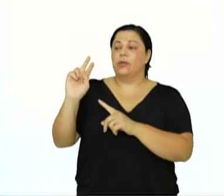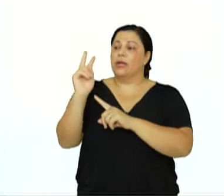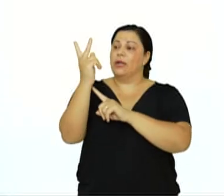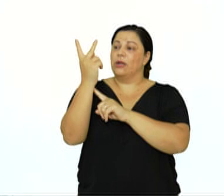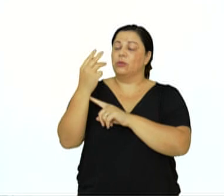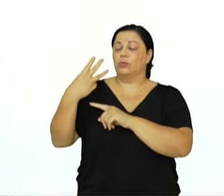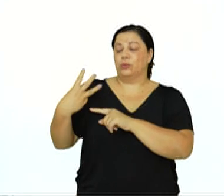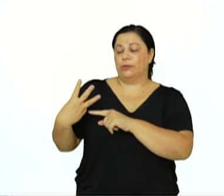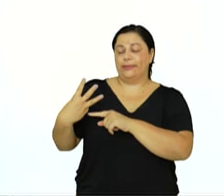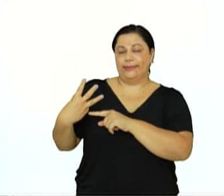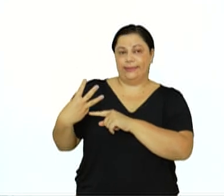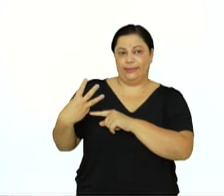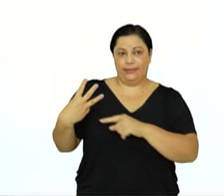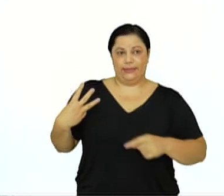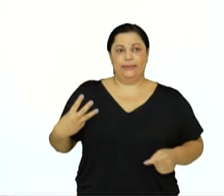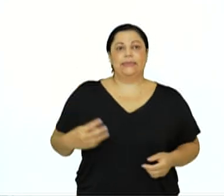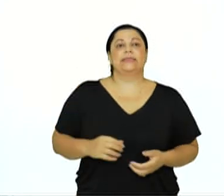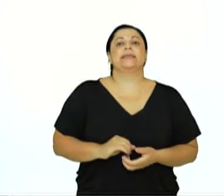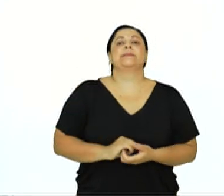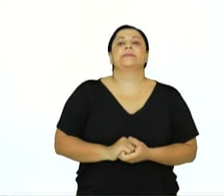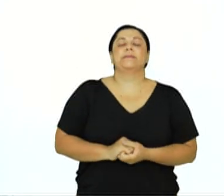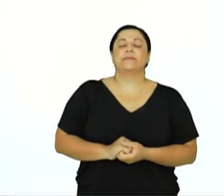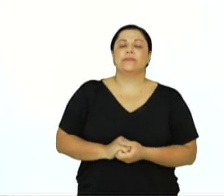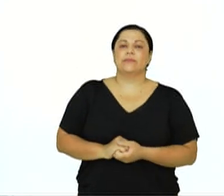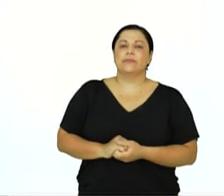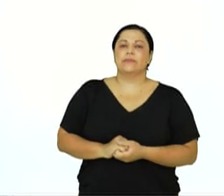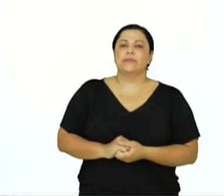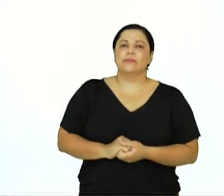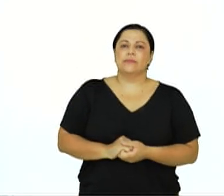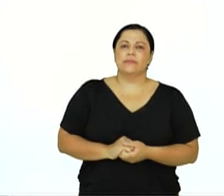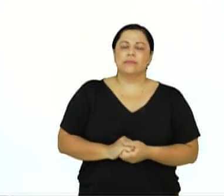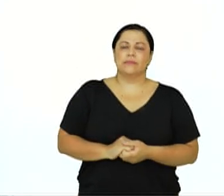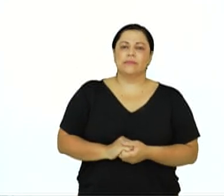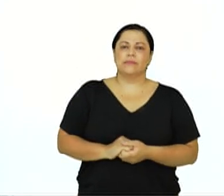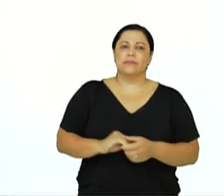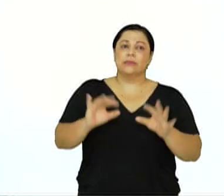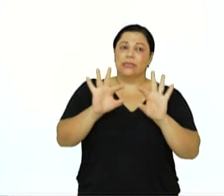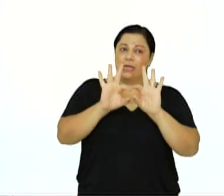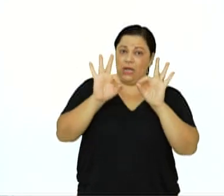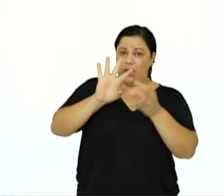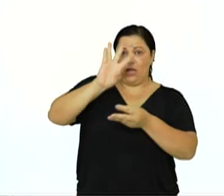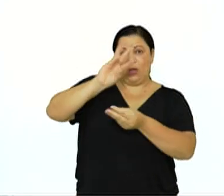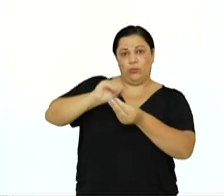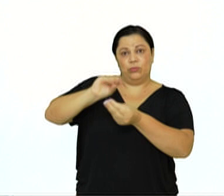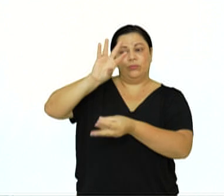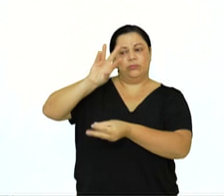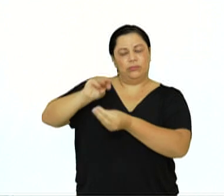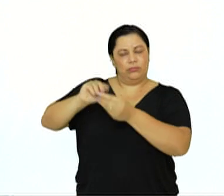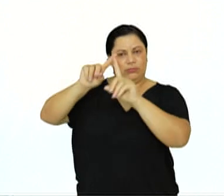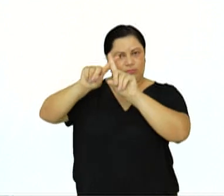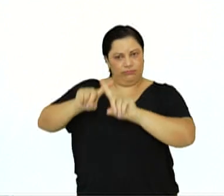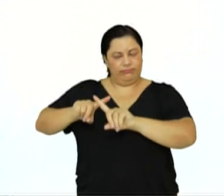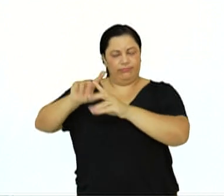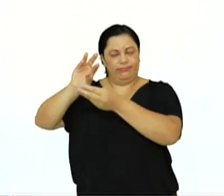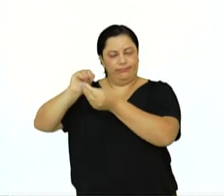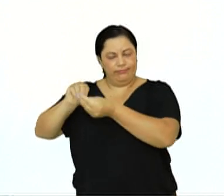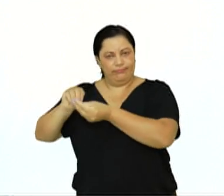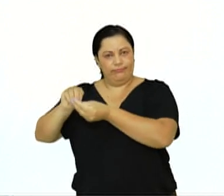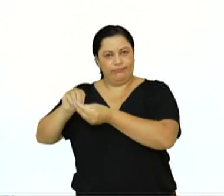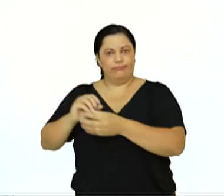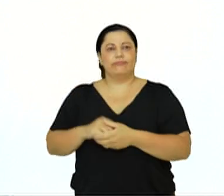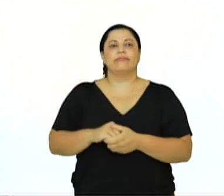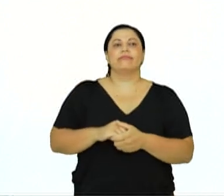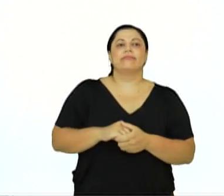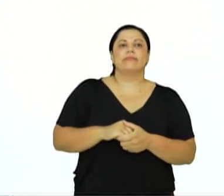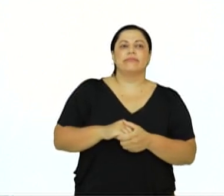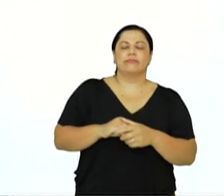A gente substituiu aqui na formulazinha do volume da pirâmide. Simplificando aqui o 3 com o 3 está